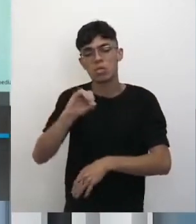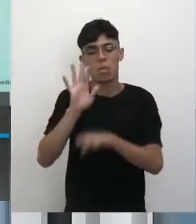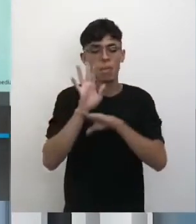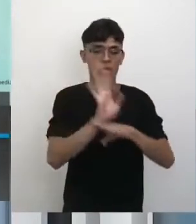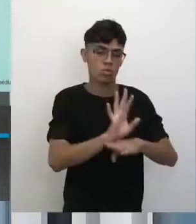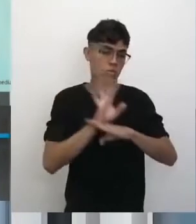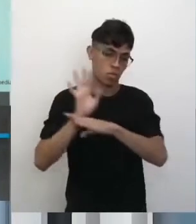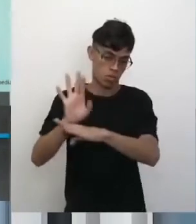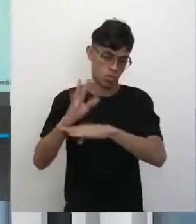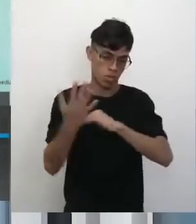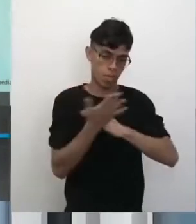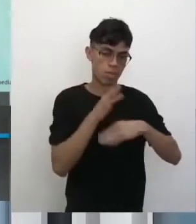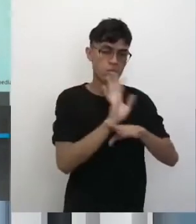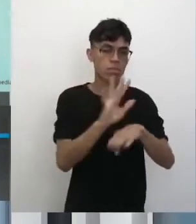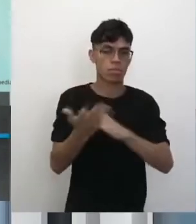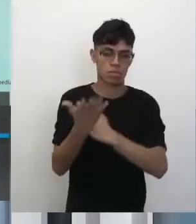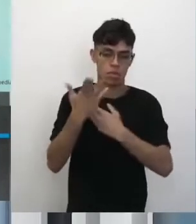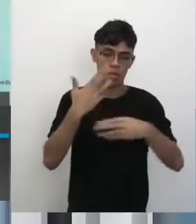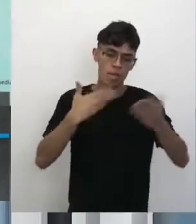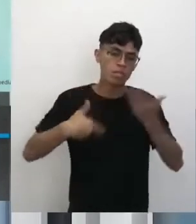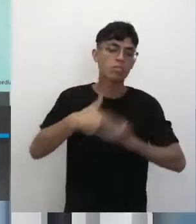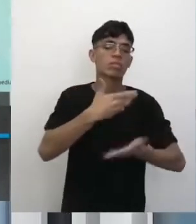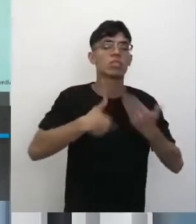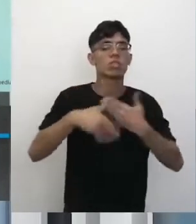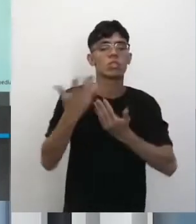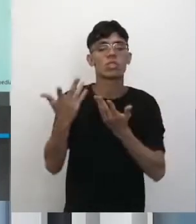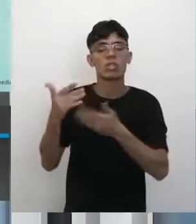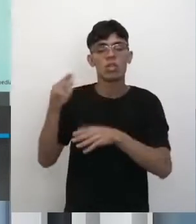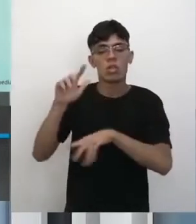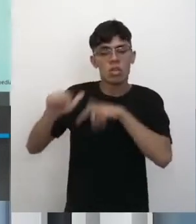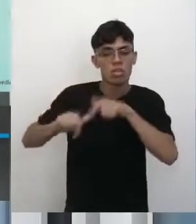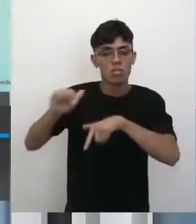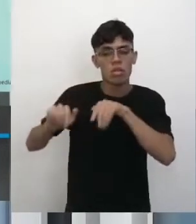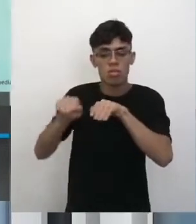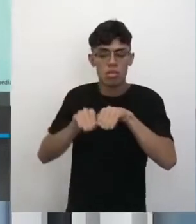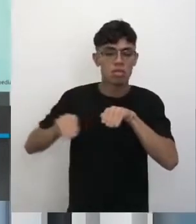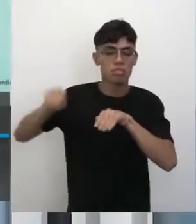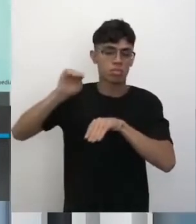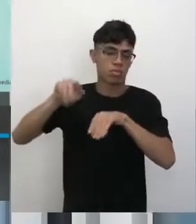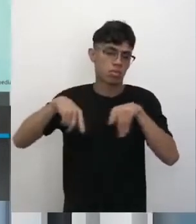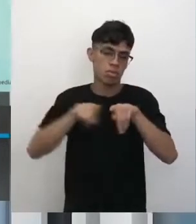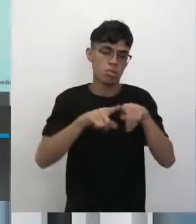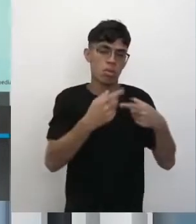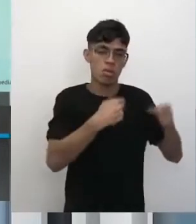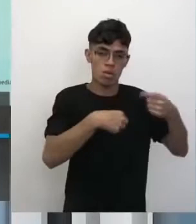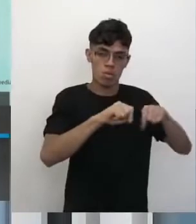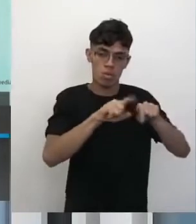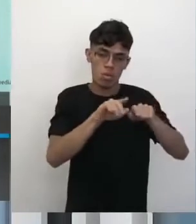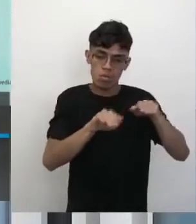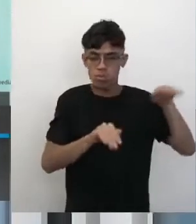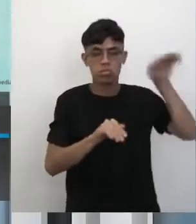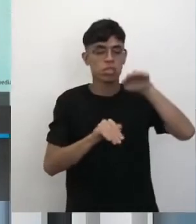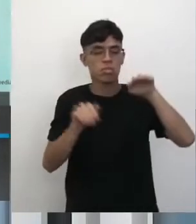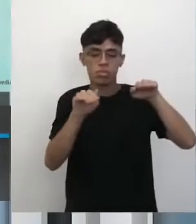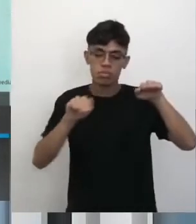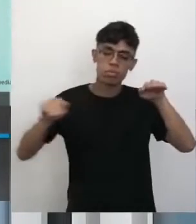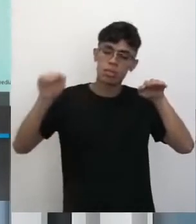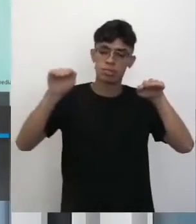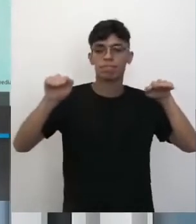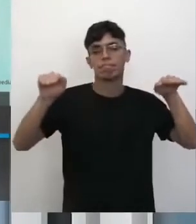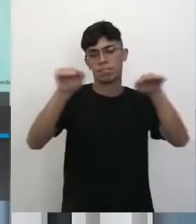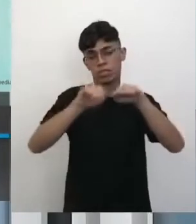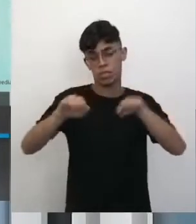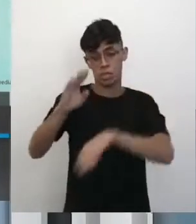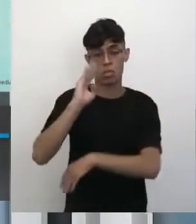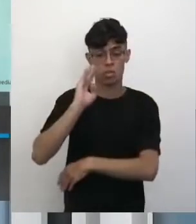certo? Por isso que é a relação aí do trabalho decente e o crescimento econômico. E quando fala em crescimento econômico, a gente está falando também principalmente